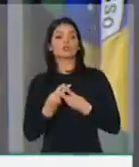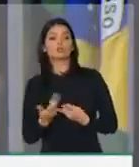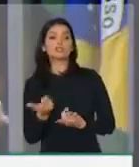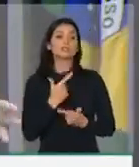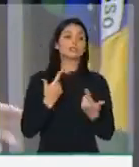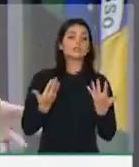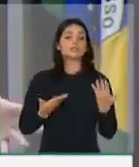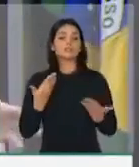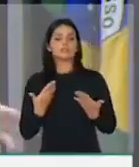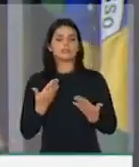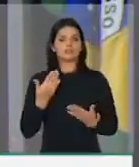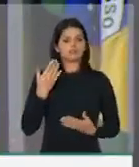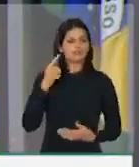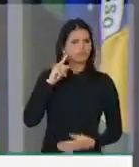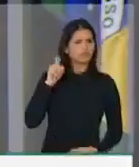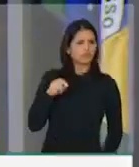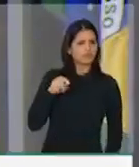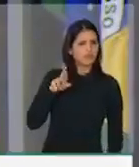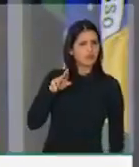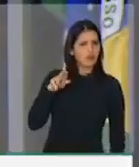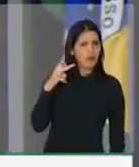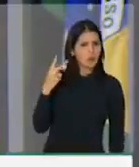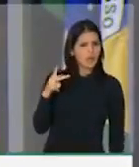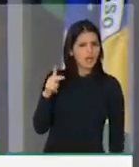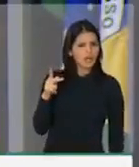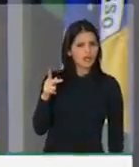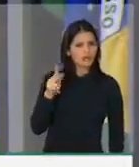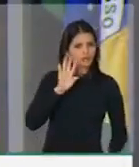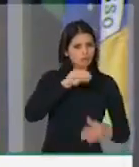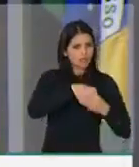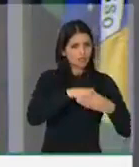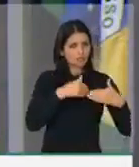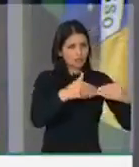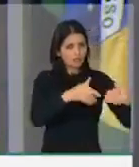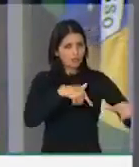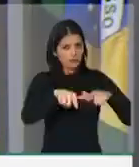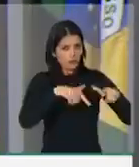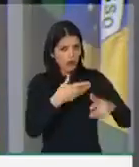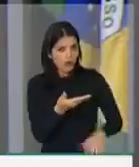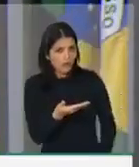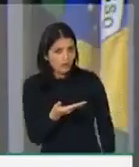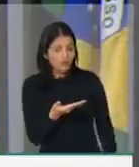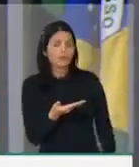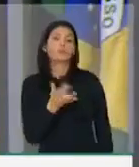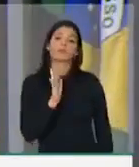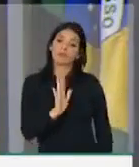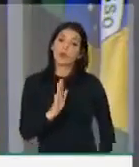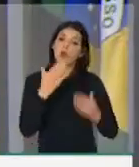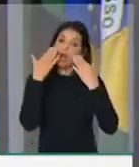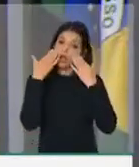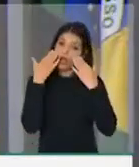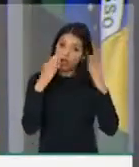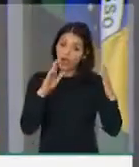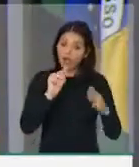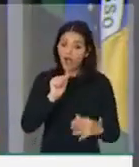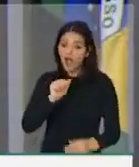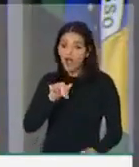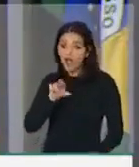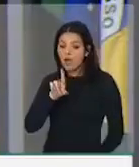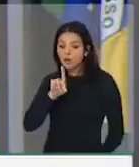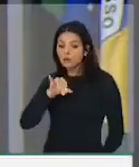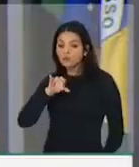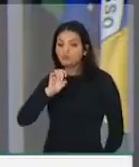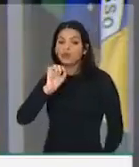seu irmão dele que ele trabalha no Ministério da Saúde feito essa exposição do áudio